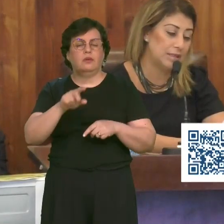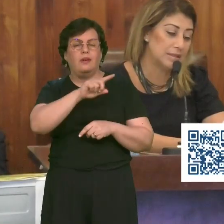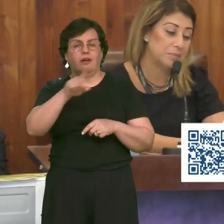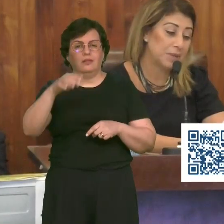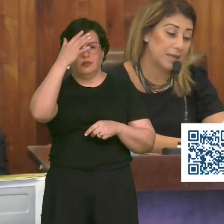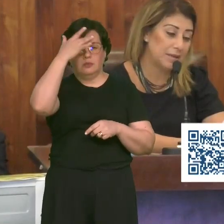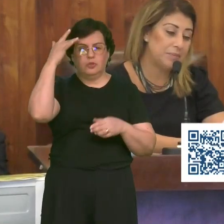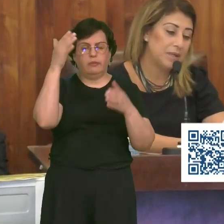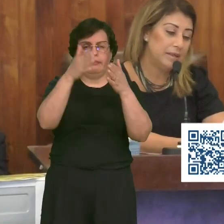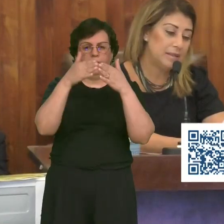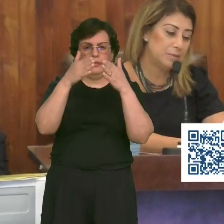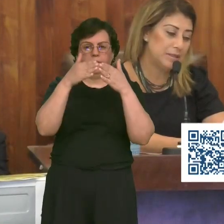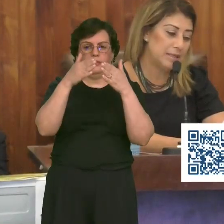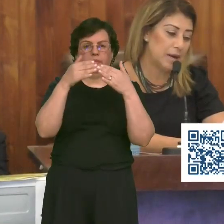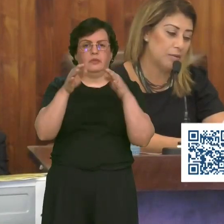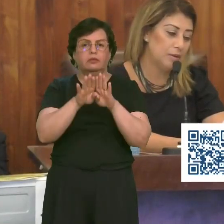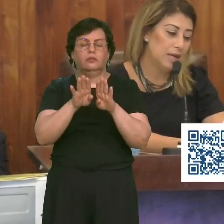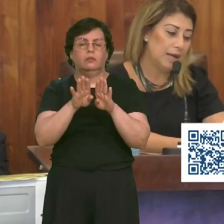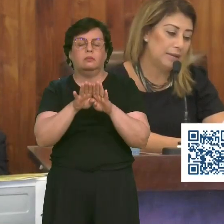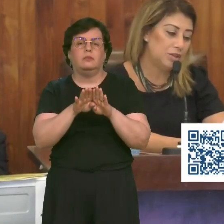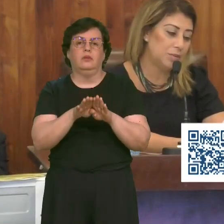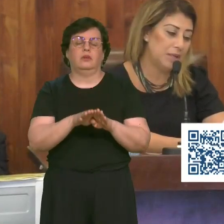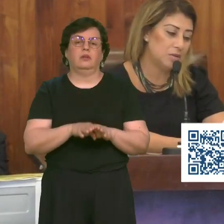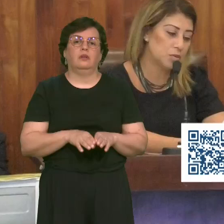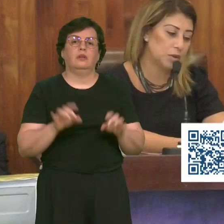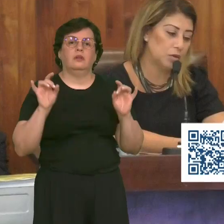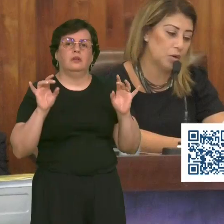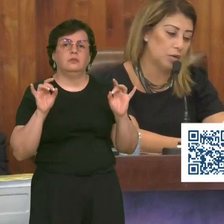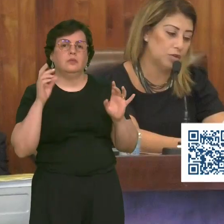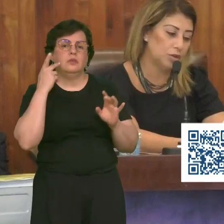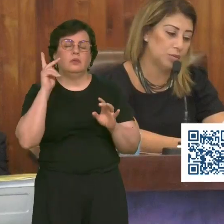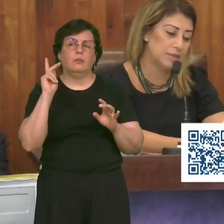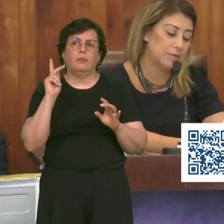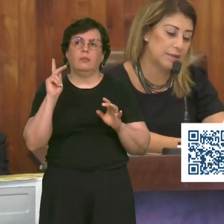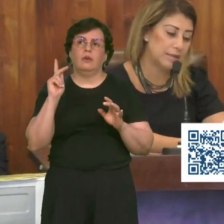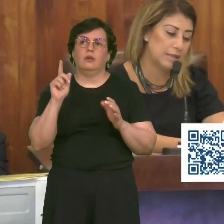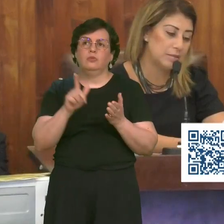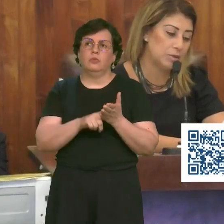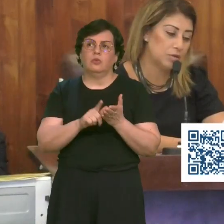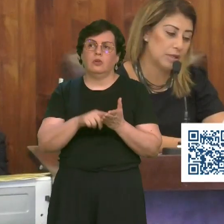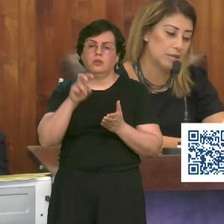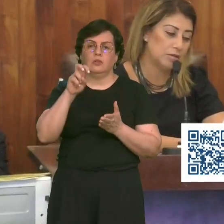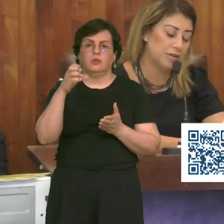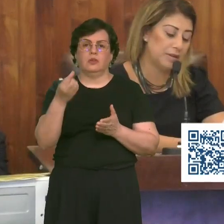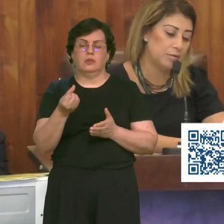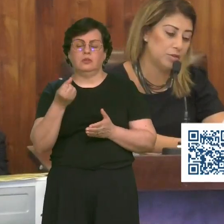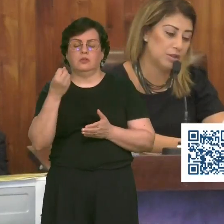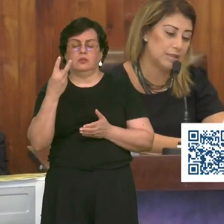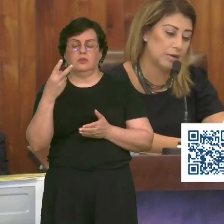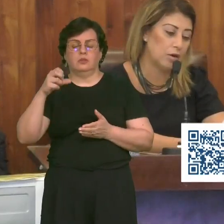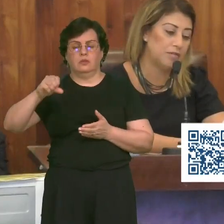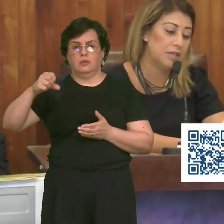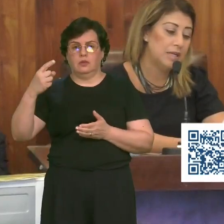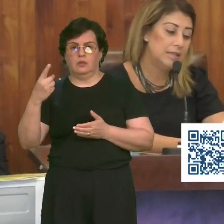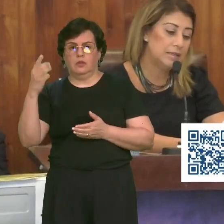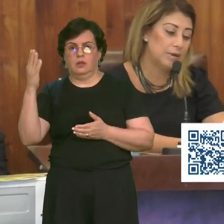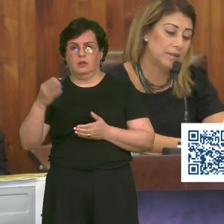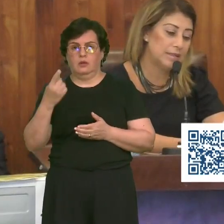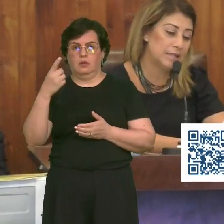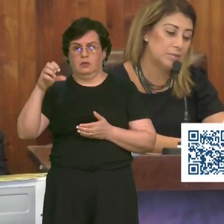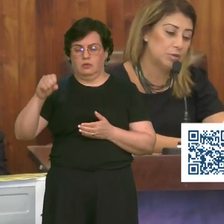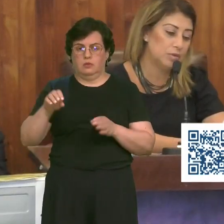categorias e em especial atendimentos aos Protocolos de número 56.291 de 1999